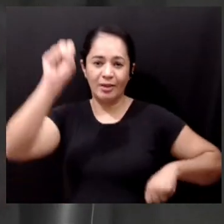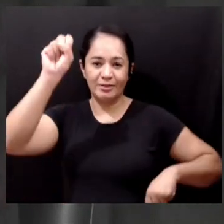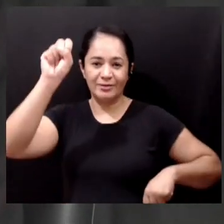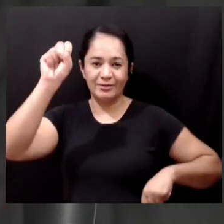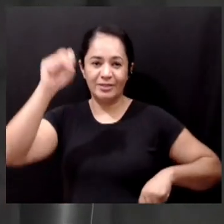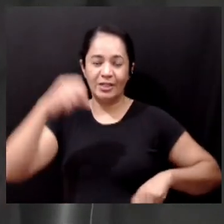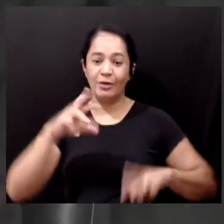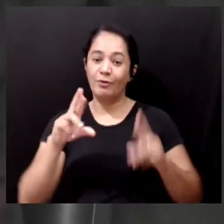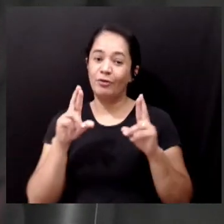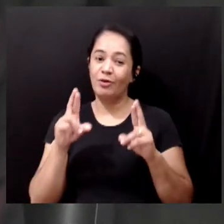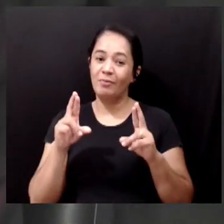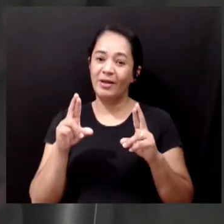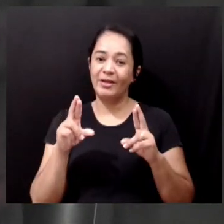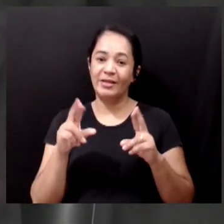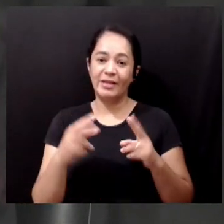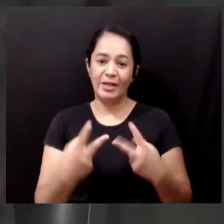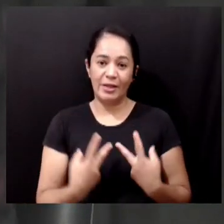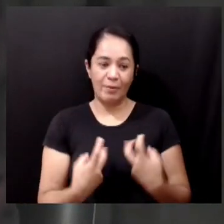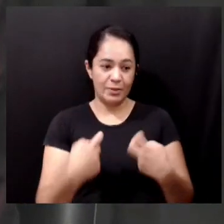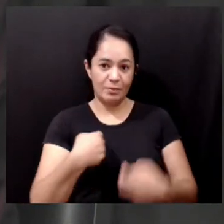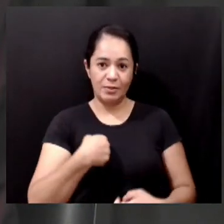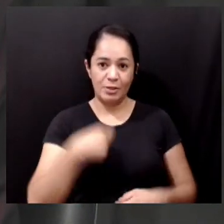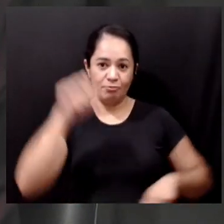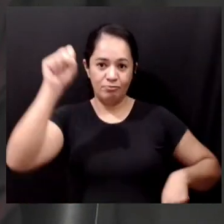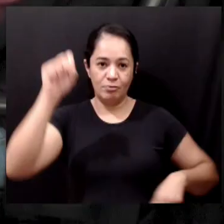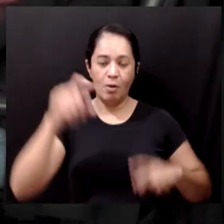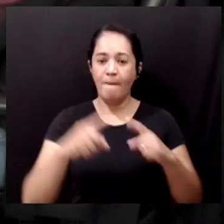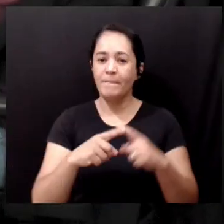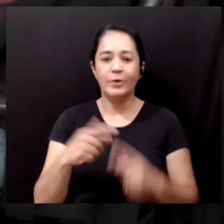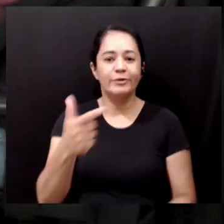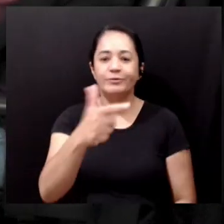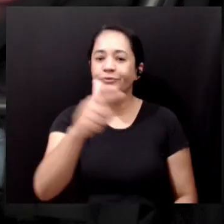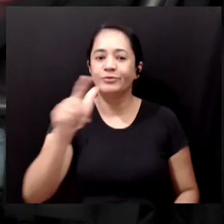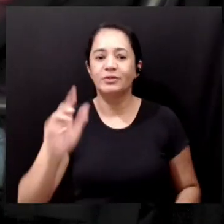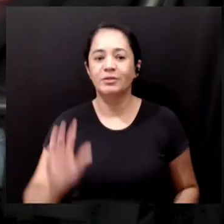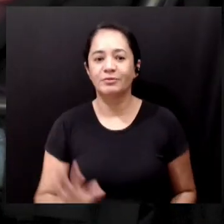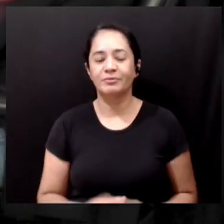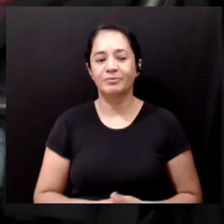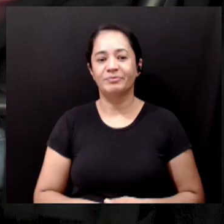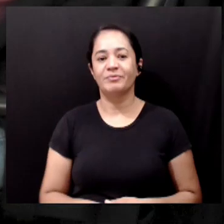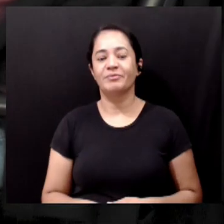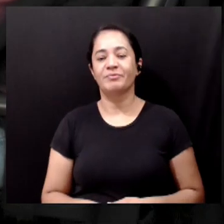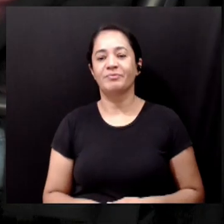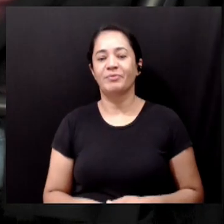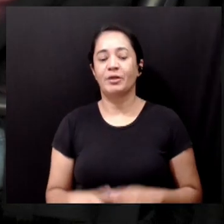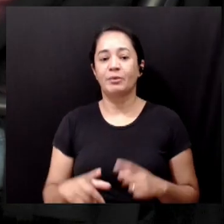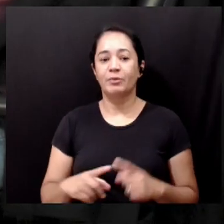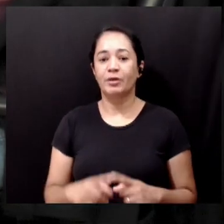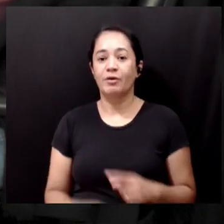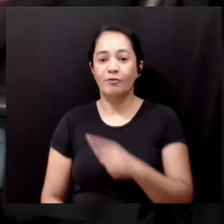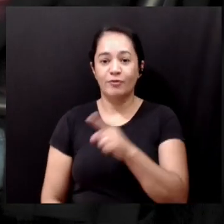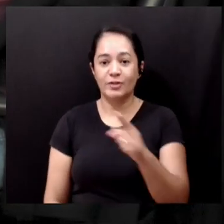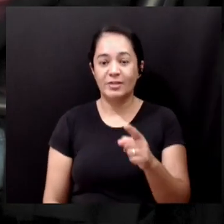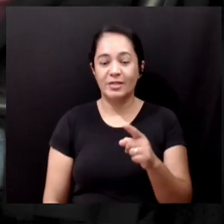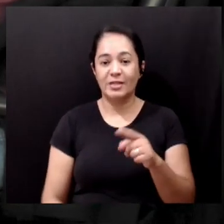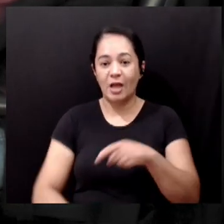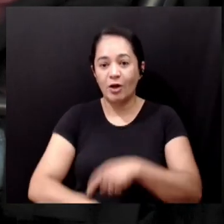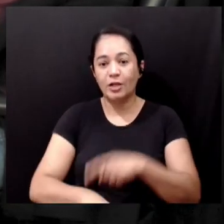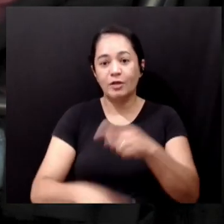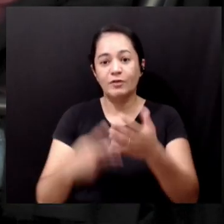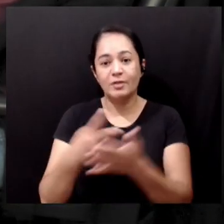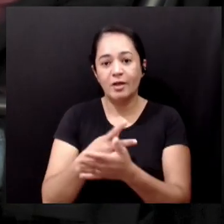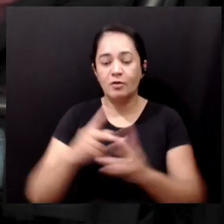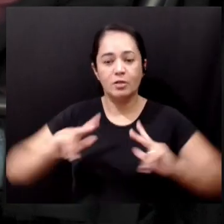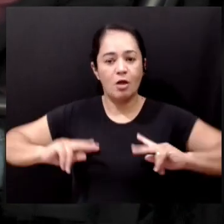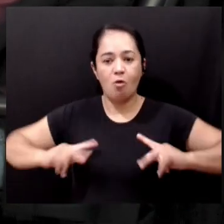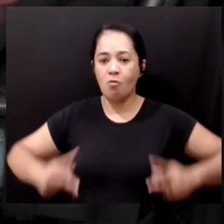super-herói, porque super-herói não existe. Sim. Não existe, somos pessoas Até falhas. porque quando você falhar também, você é um ser humano como todos os outros. Sim, Né? sim.